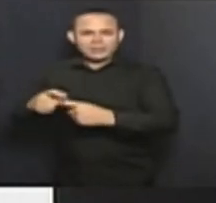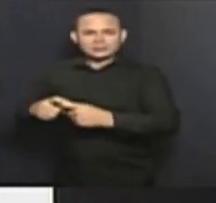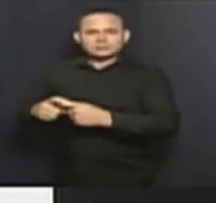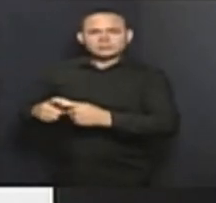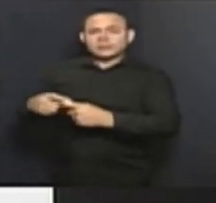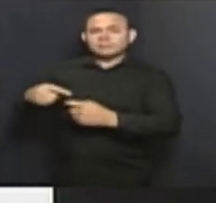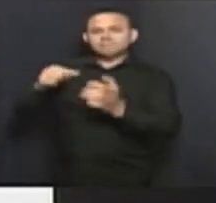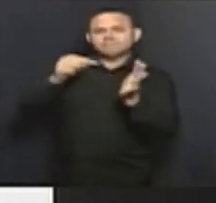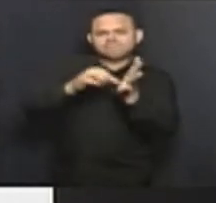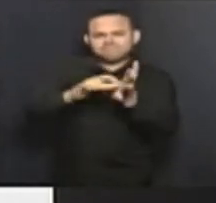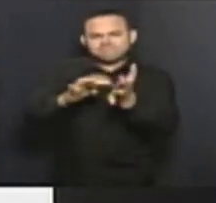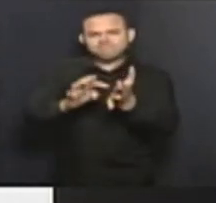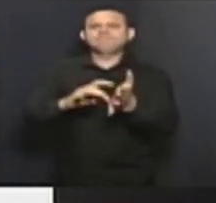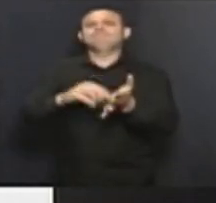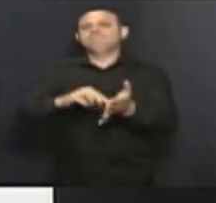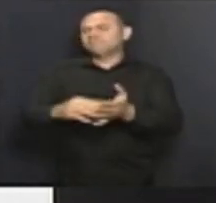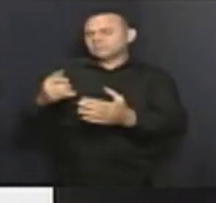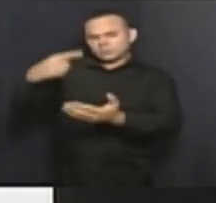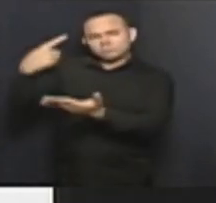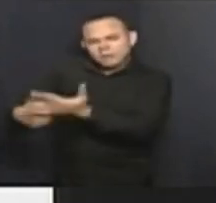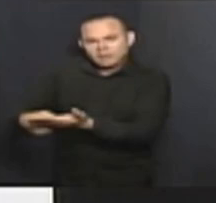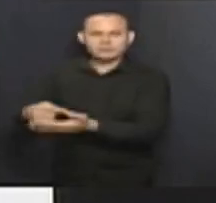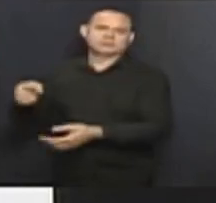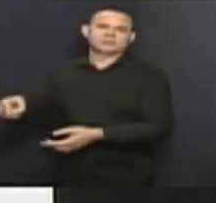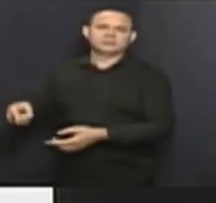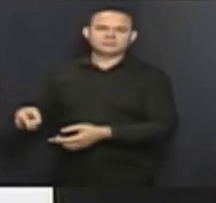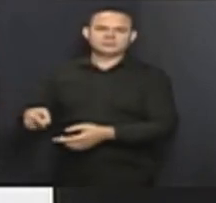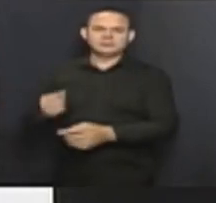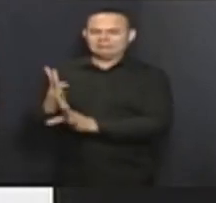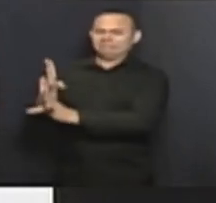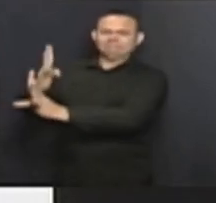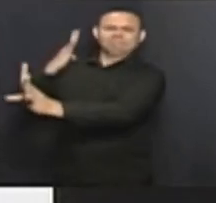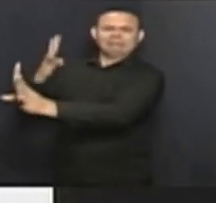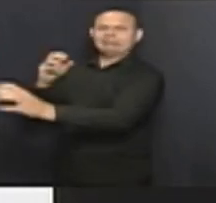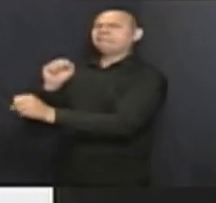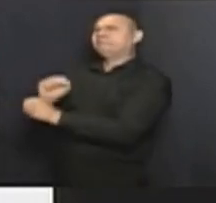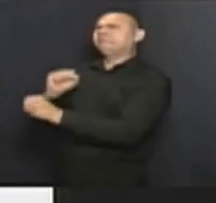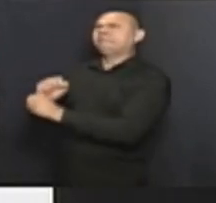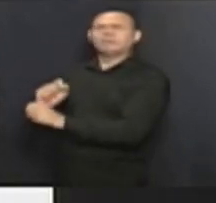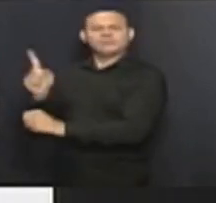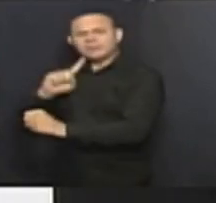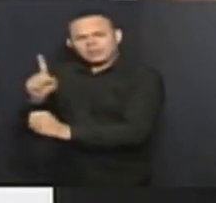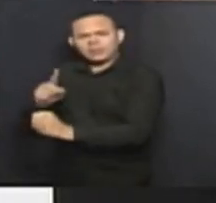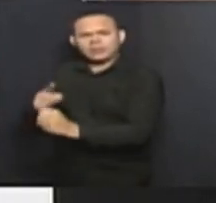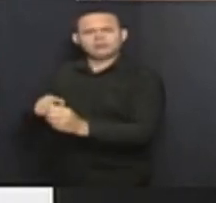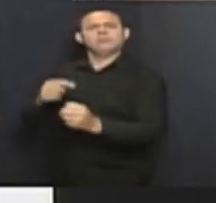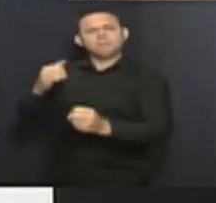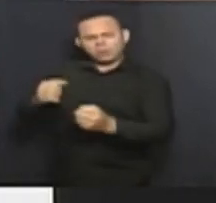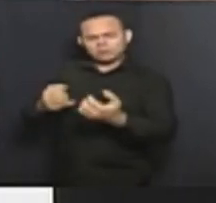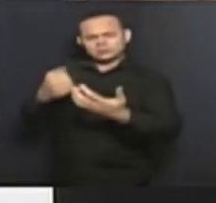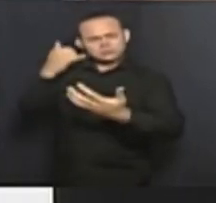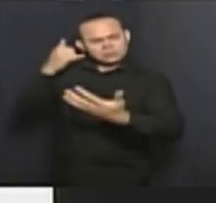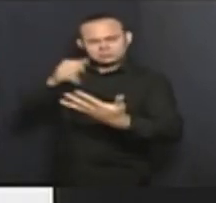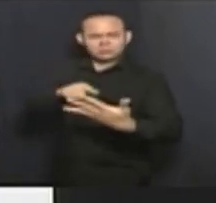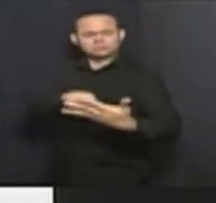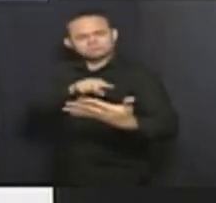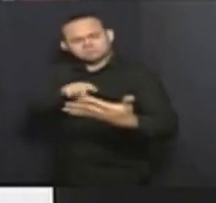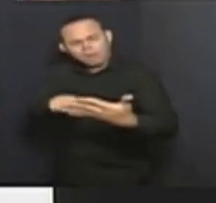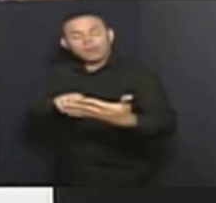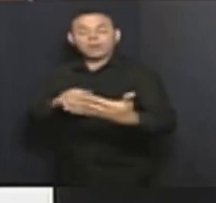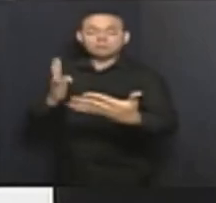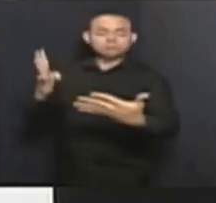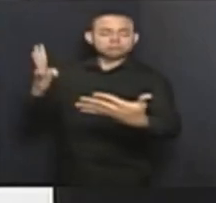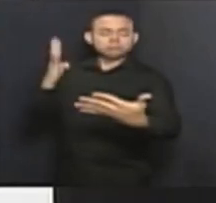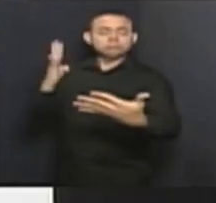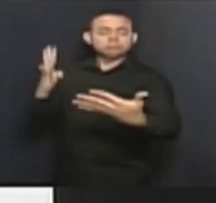acompanhar inclusive a fila pelo smartphone porque ele precisa chegar lá duas da manhã para ficar esperando a vez dele porque nós